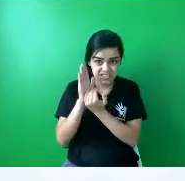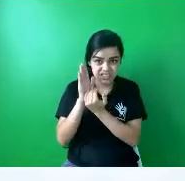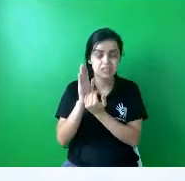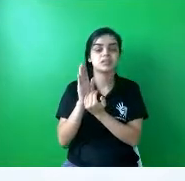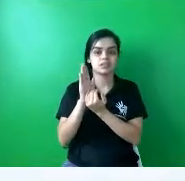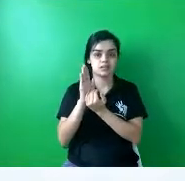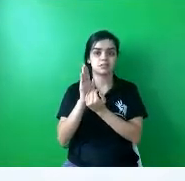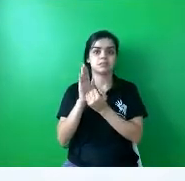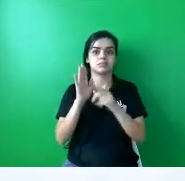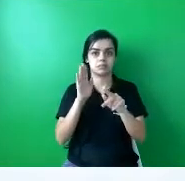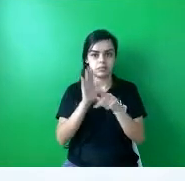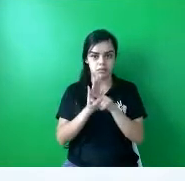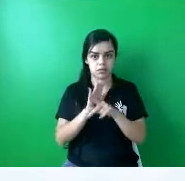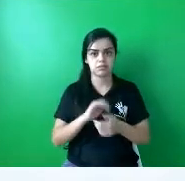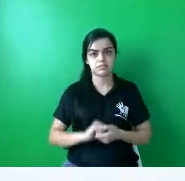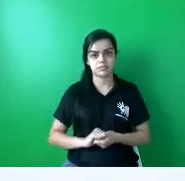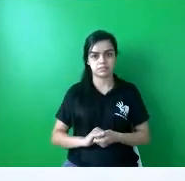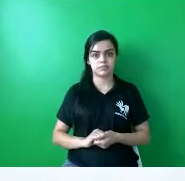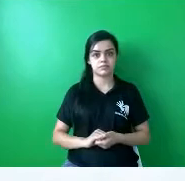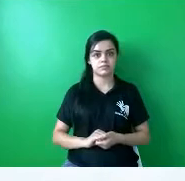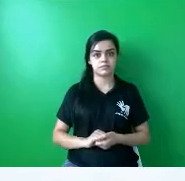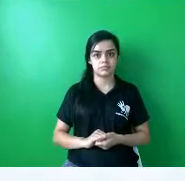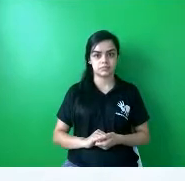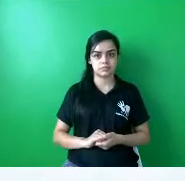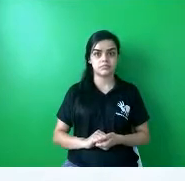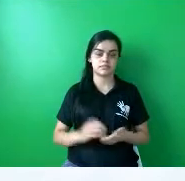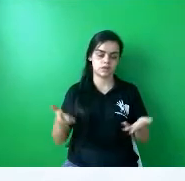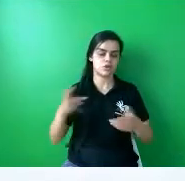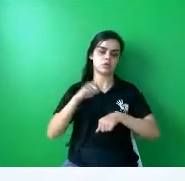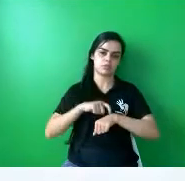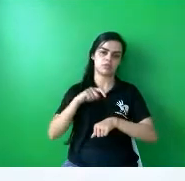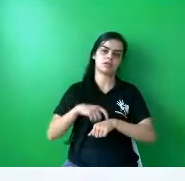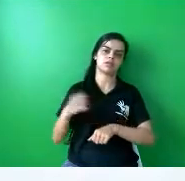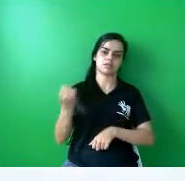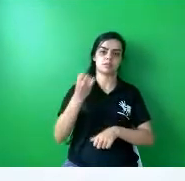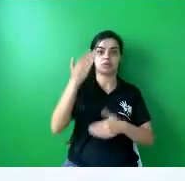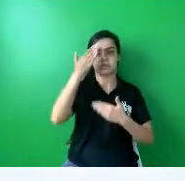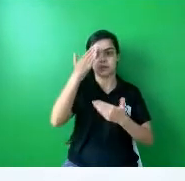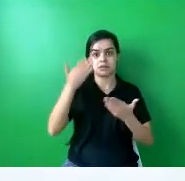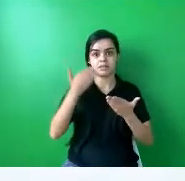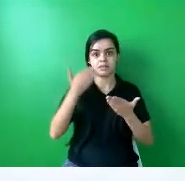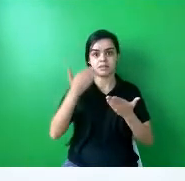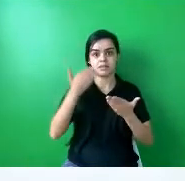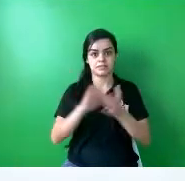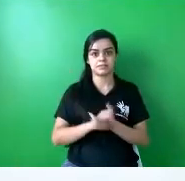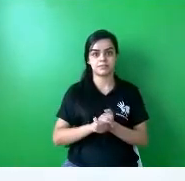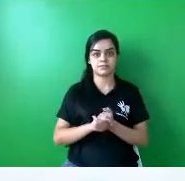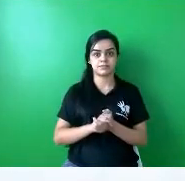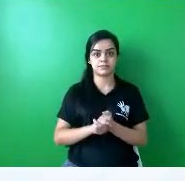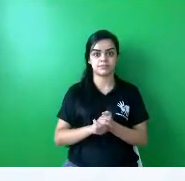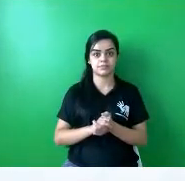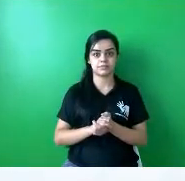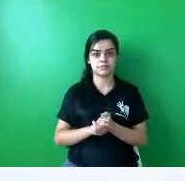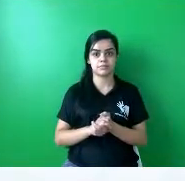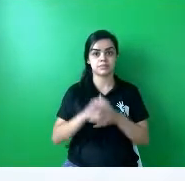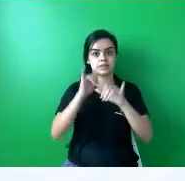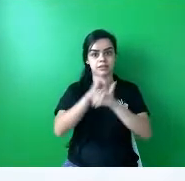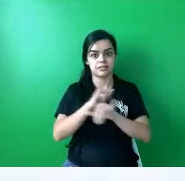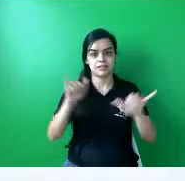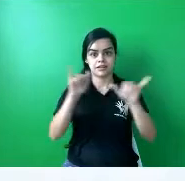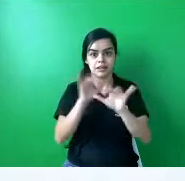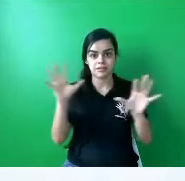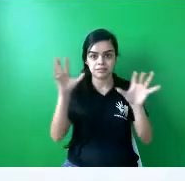uma diretriz sanitária, que é o que é importante nesse momento, cuidar das pessoas. Eu queria que vocês agora dessem uma mensagem